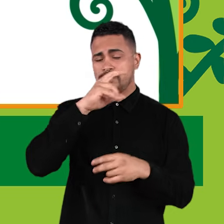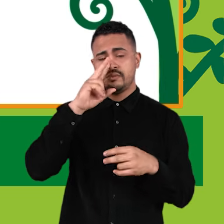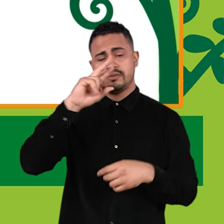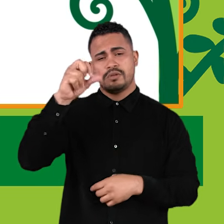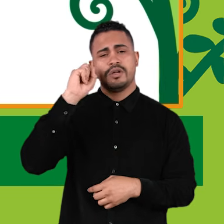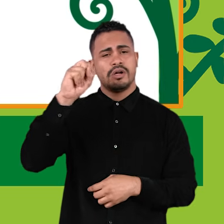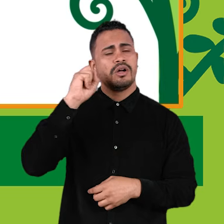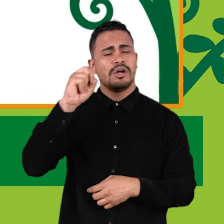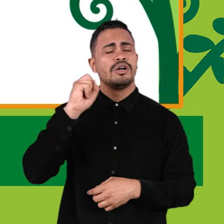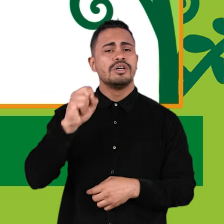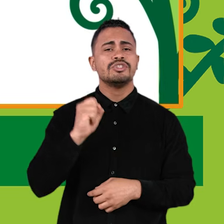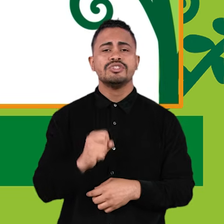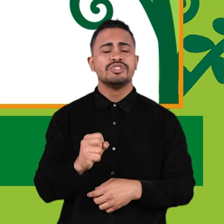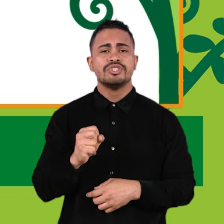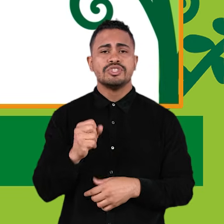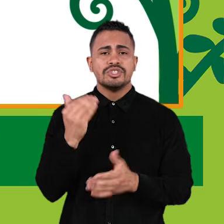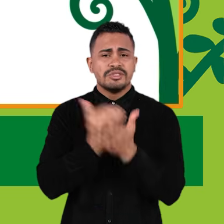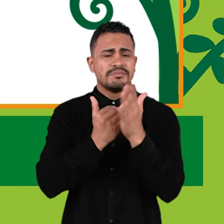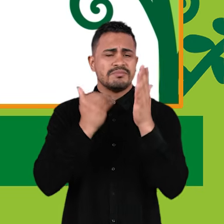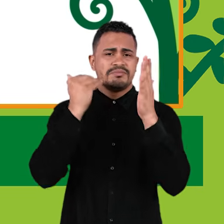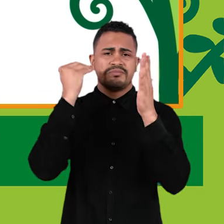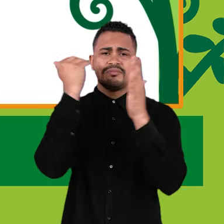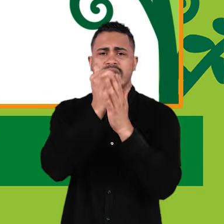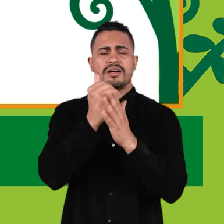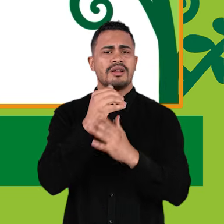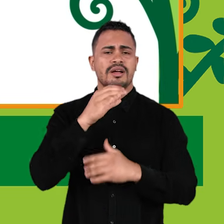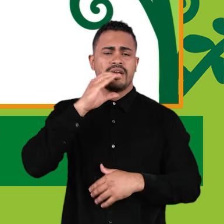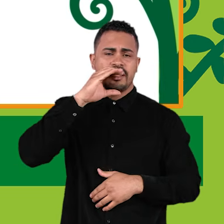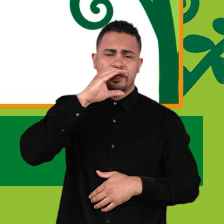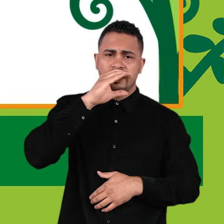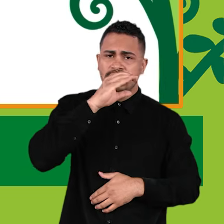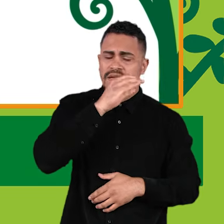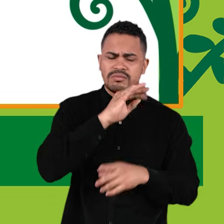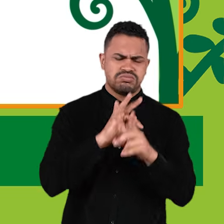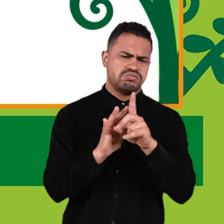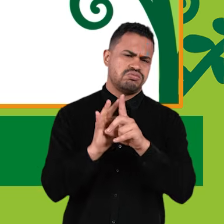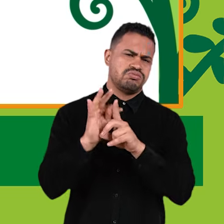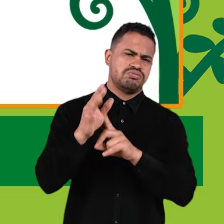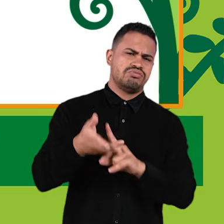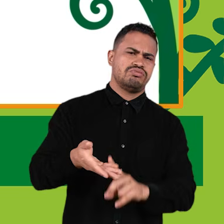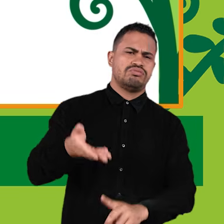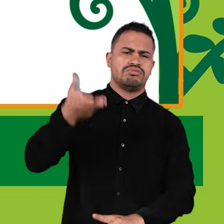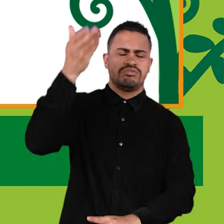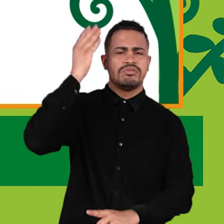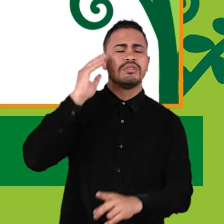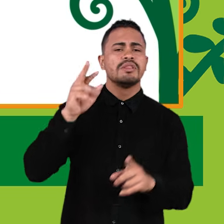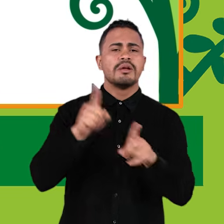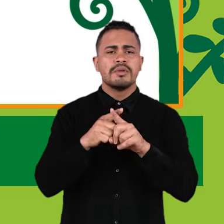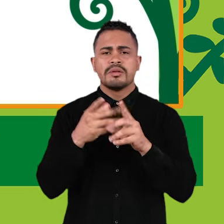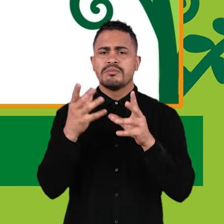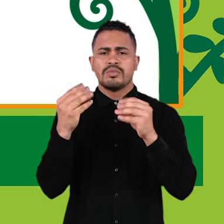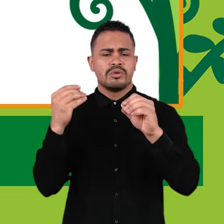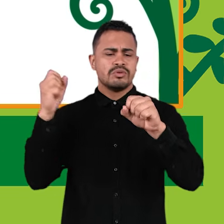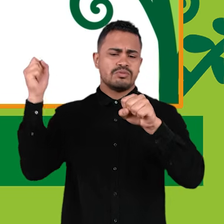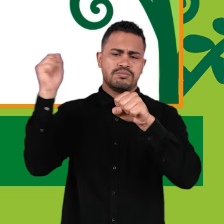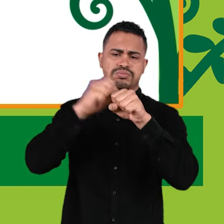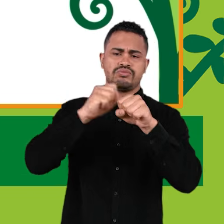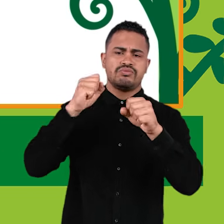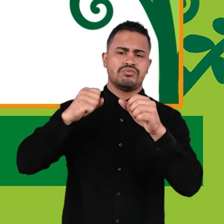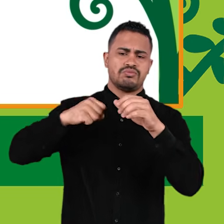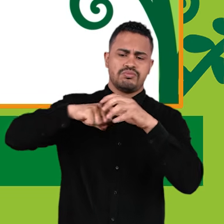ali aquela pressão, né, que aumentava a temperatura e aí vários corpos celestes colidindo contra a Terra,